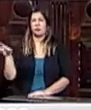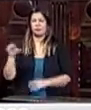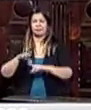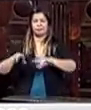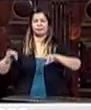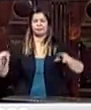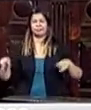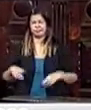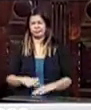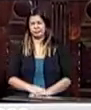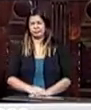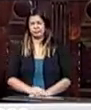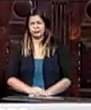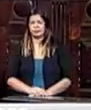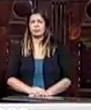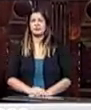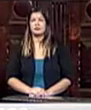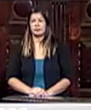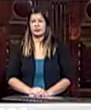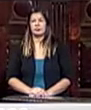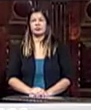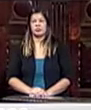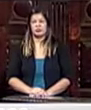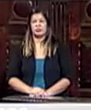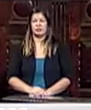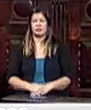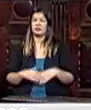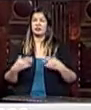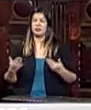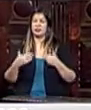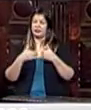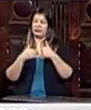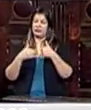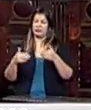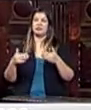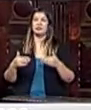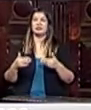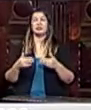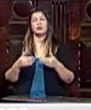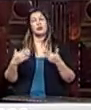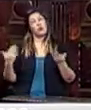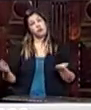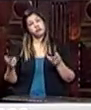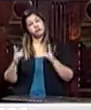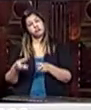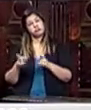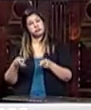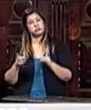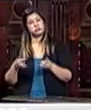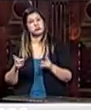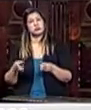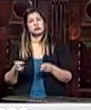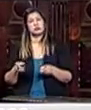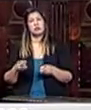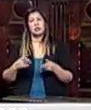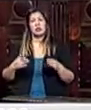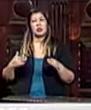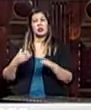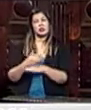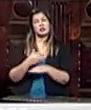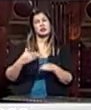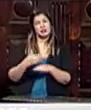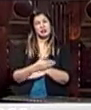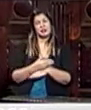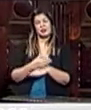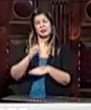dispositivos. E aí, inicia ou dá continuidade à entrega do